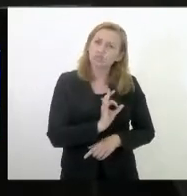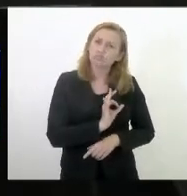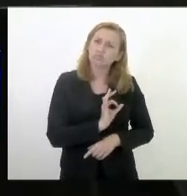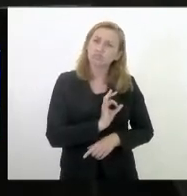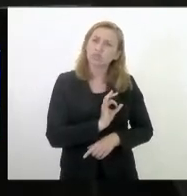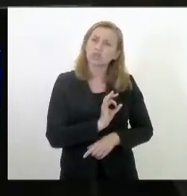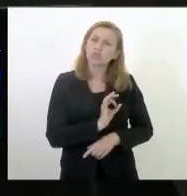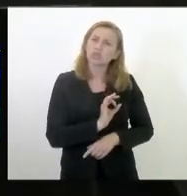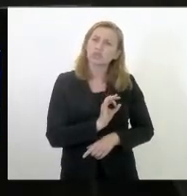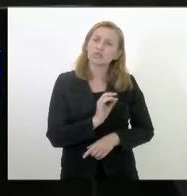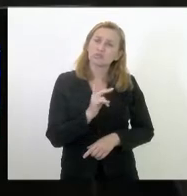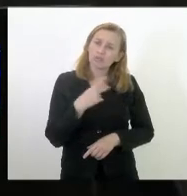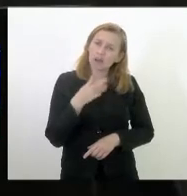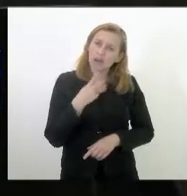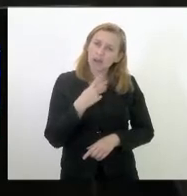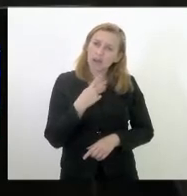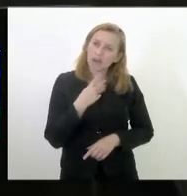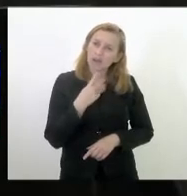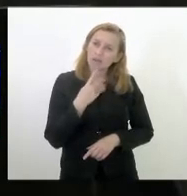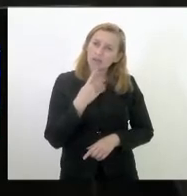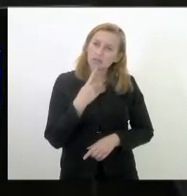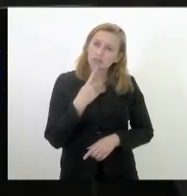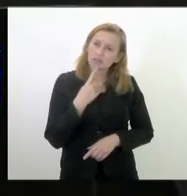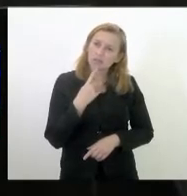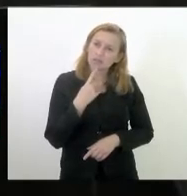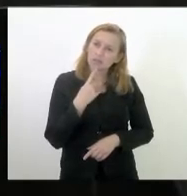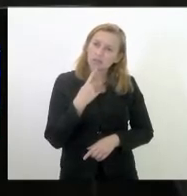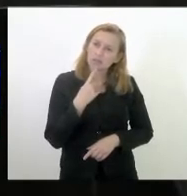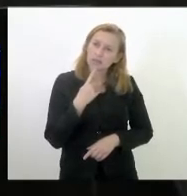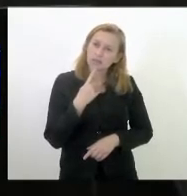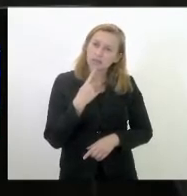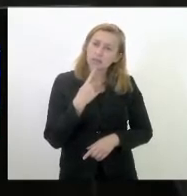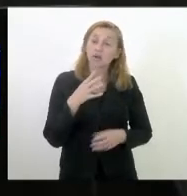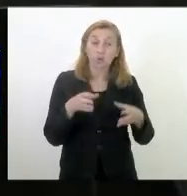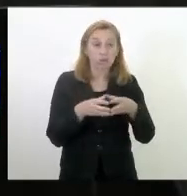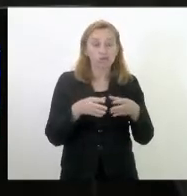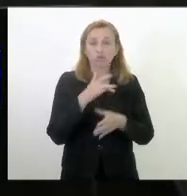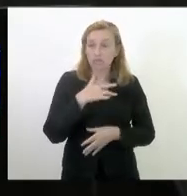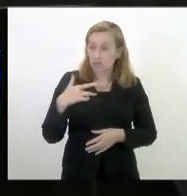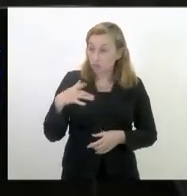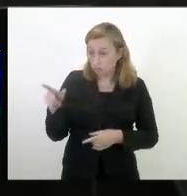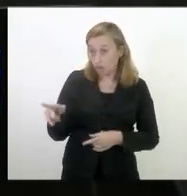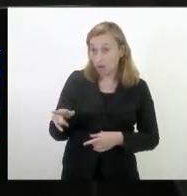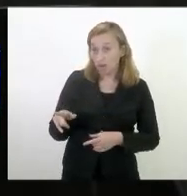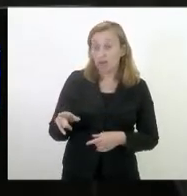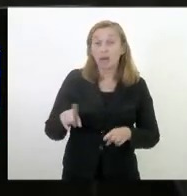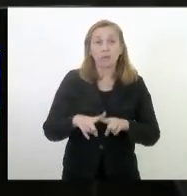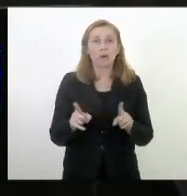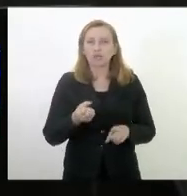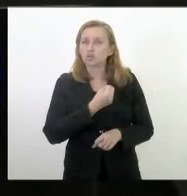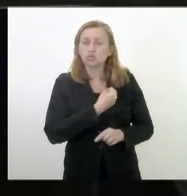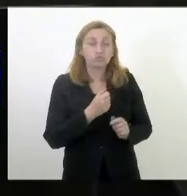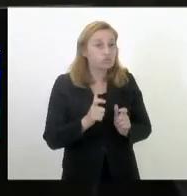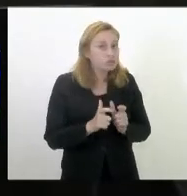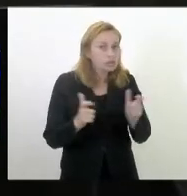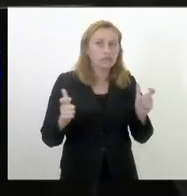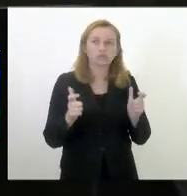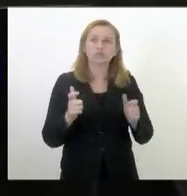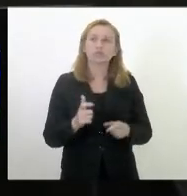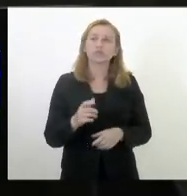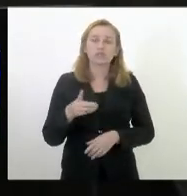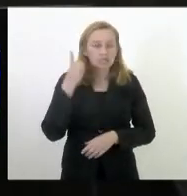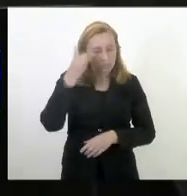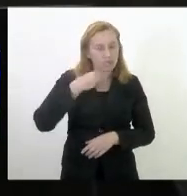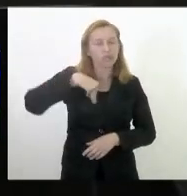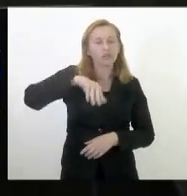gente for aferir, eu falei da deputada Marta Rocha, que preside a nossa Comissão de Saúde, mas aumentou significativamente. Deputada Marta Rocha,